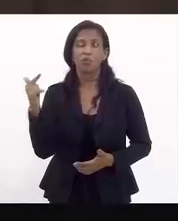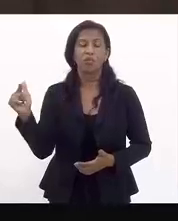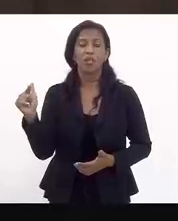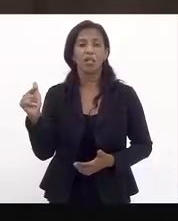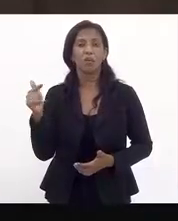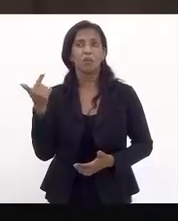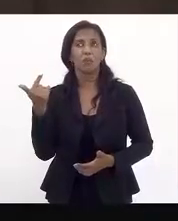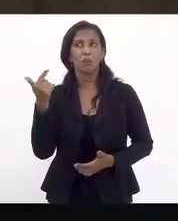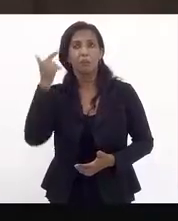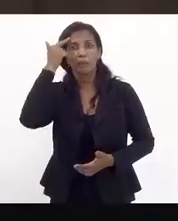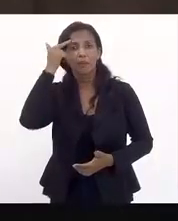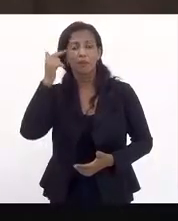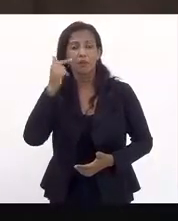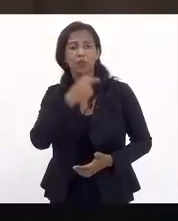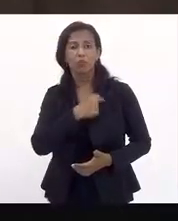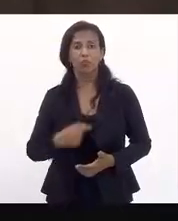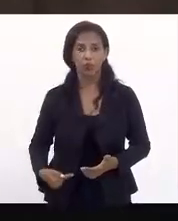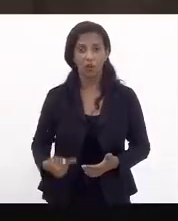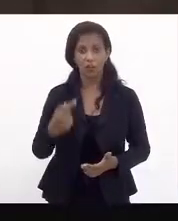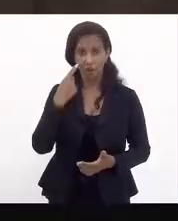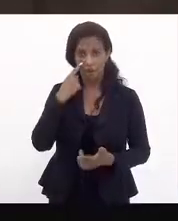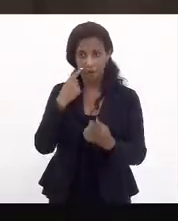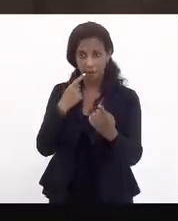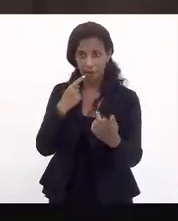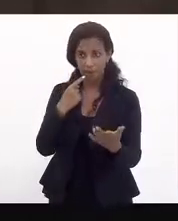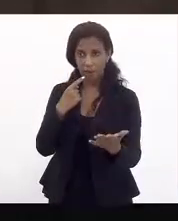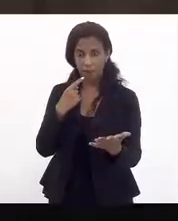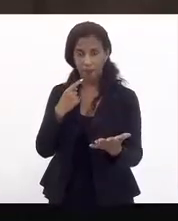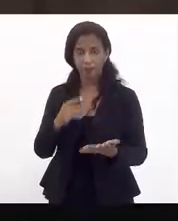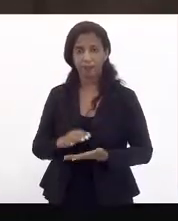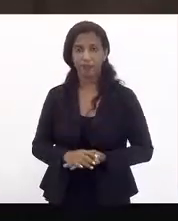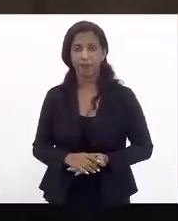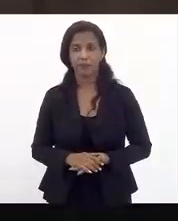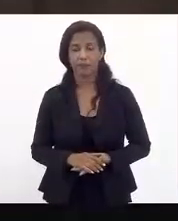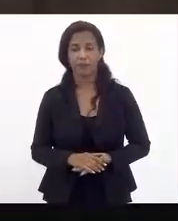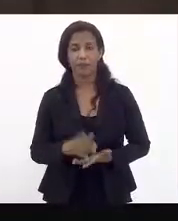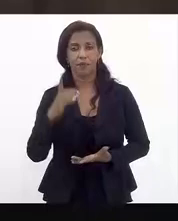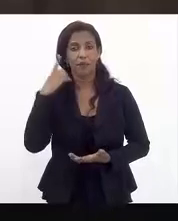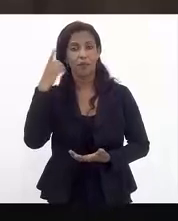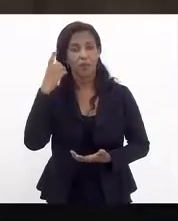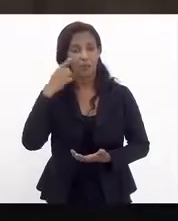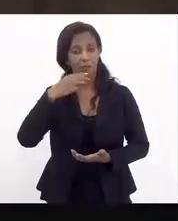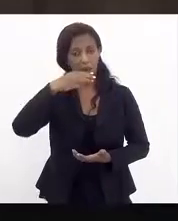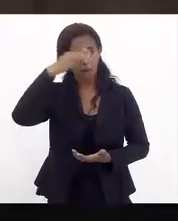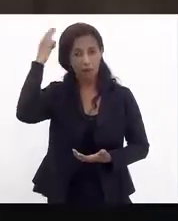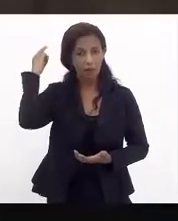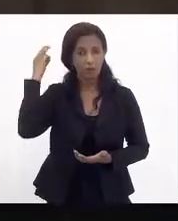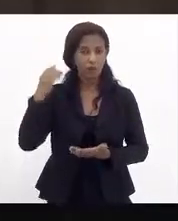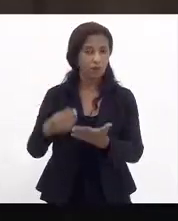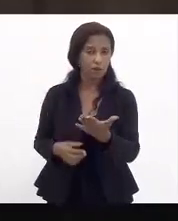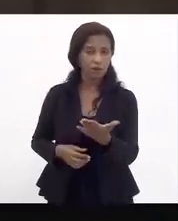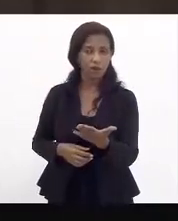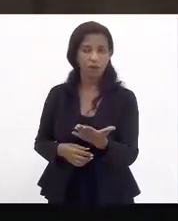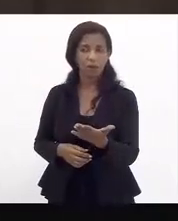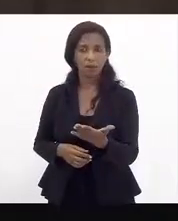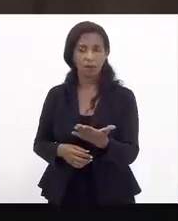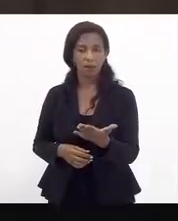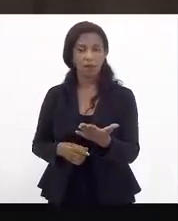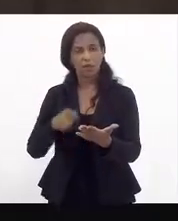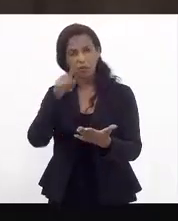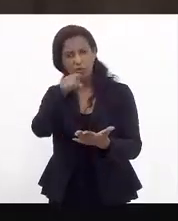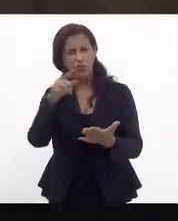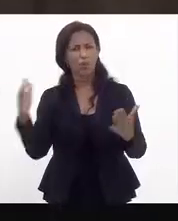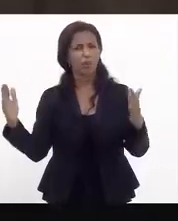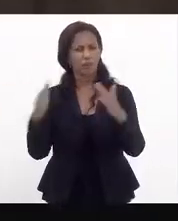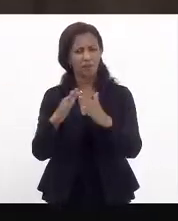governo até porque viu viu viu prazer Deputado mágico e aí o senhor